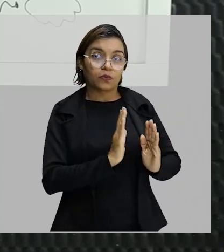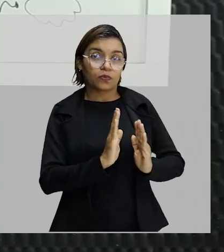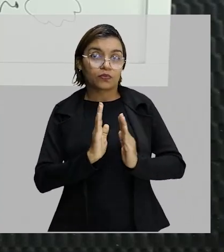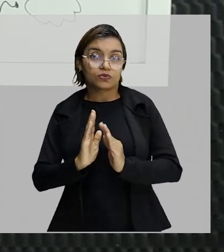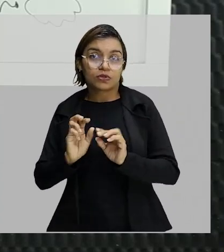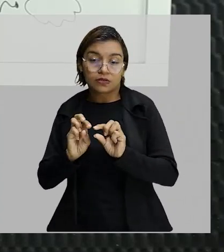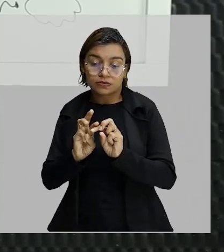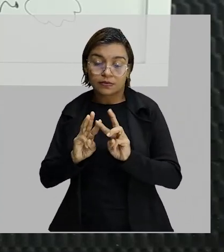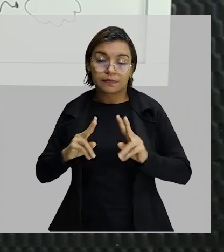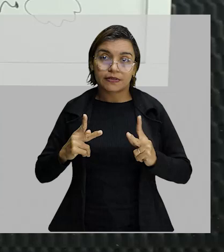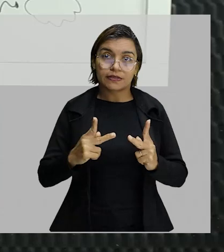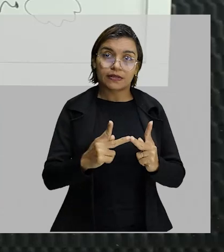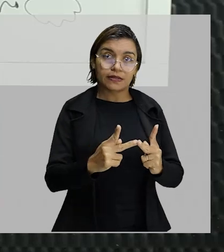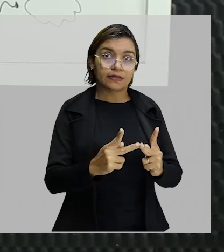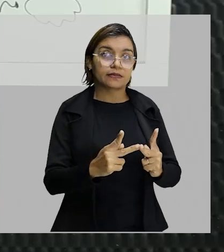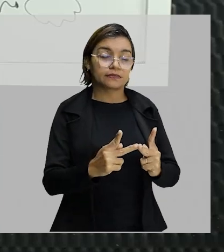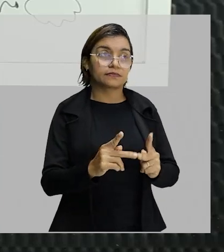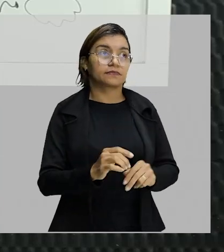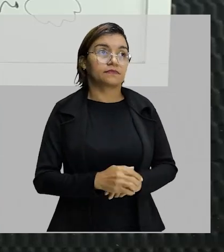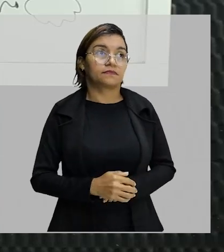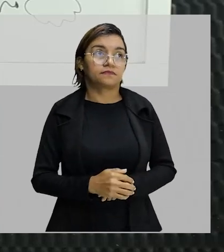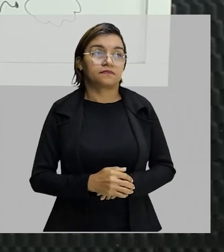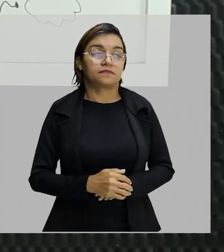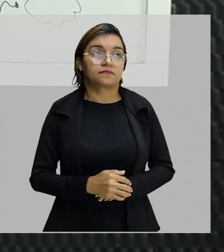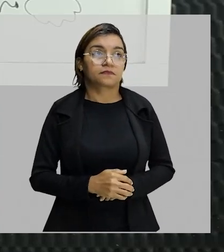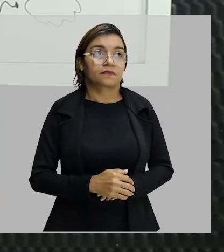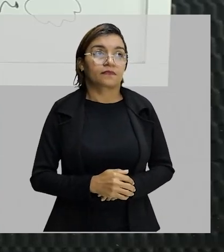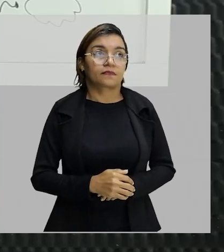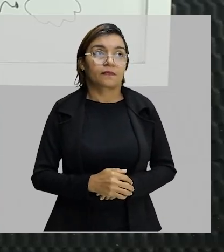né, o estado físico,